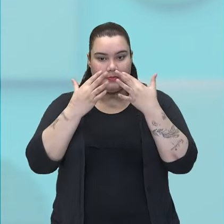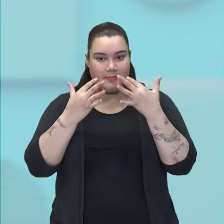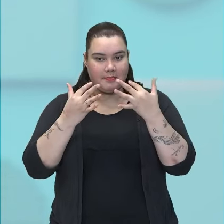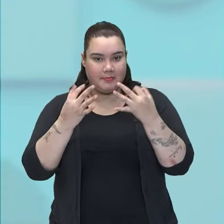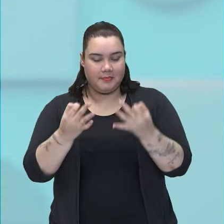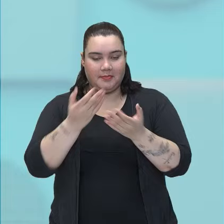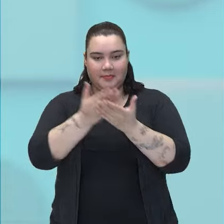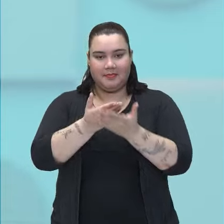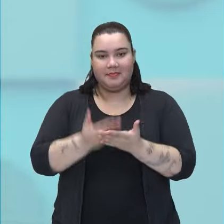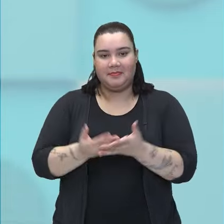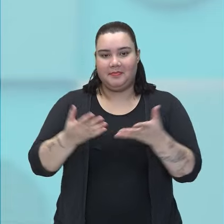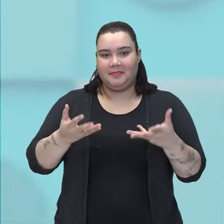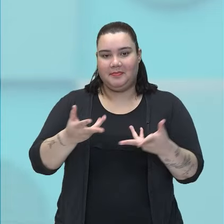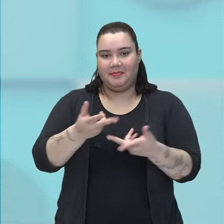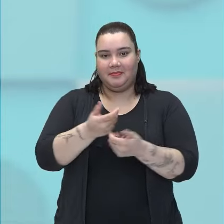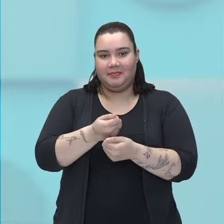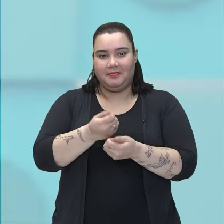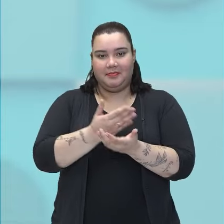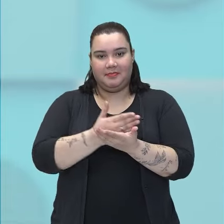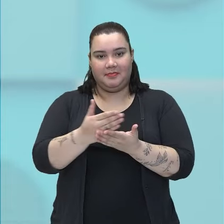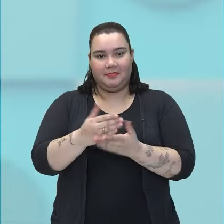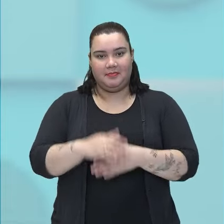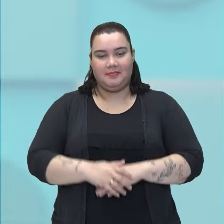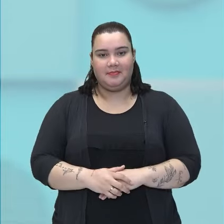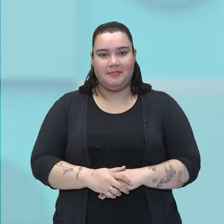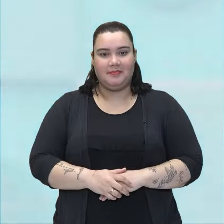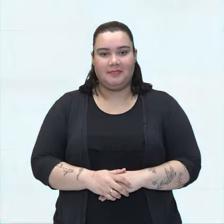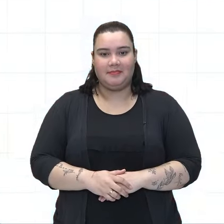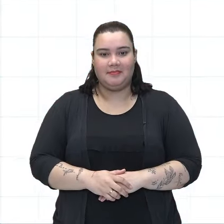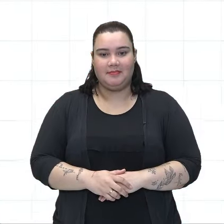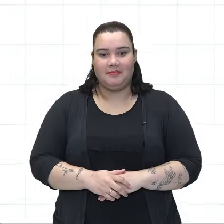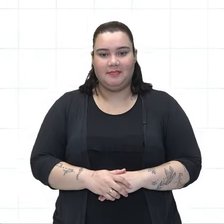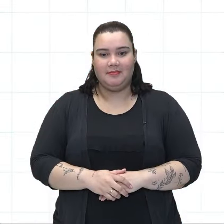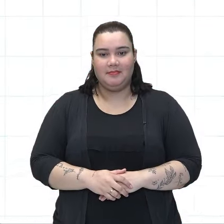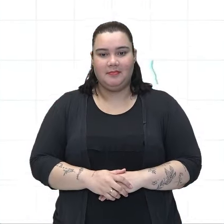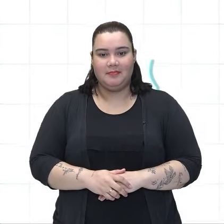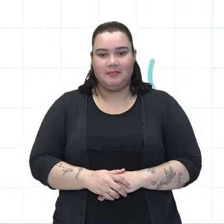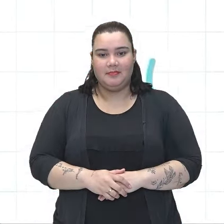que a aula está super interessante hoje. So, let's go!